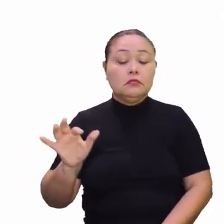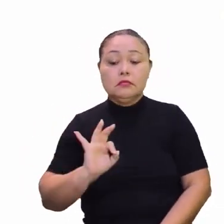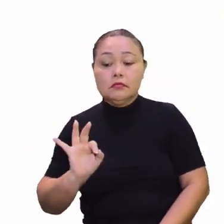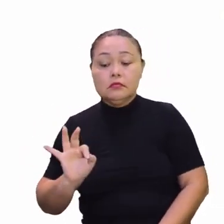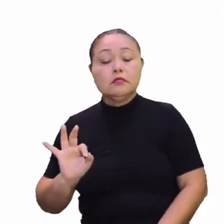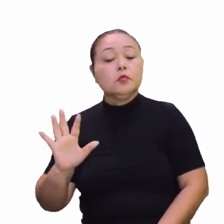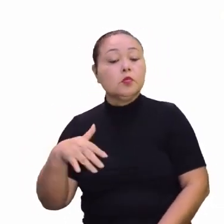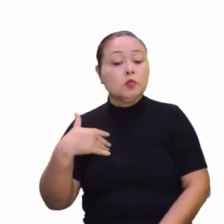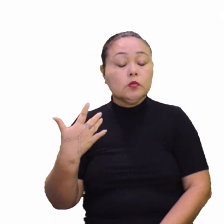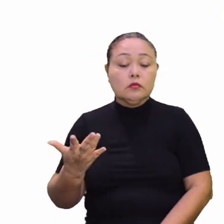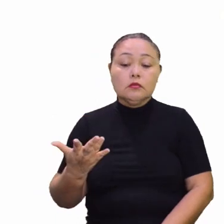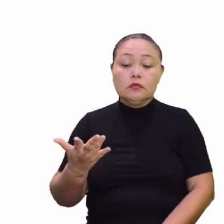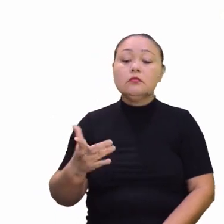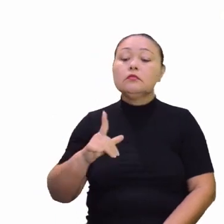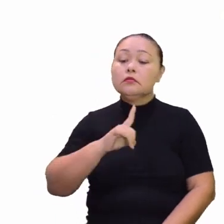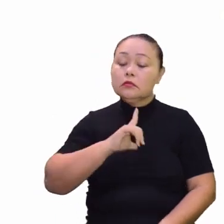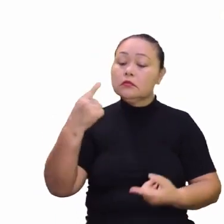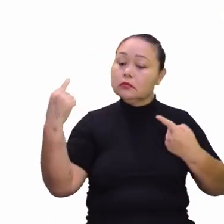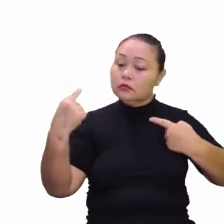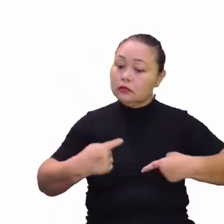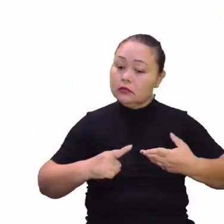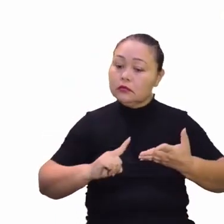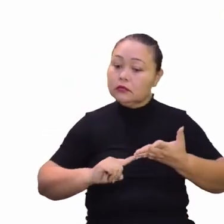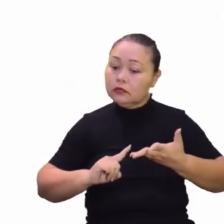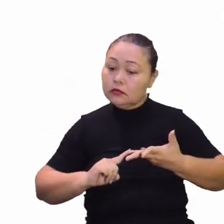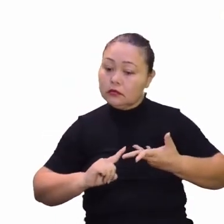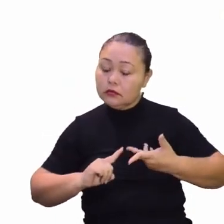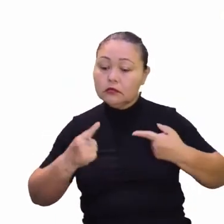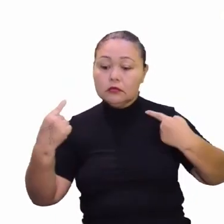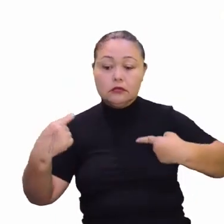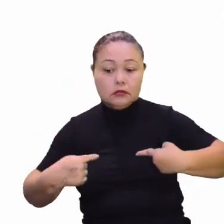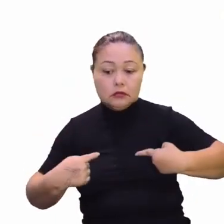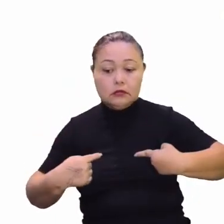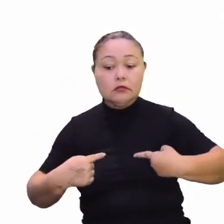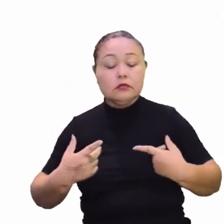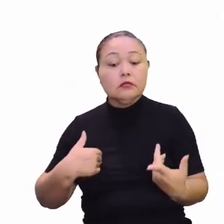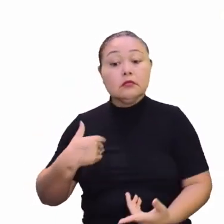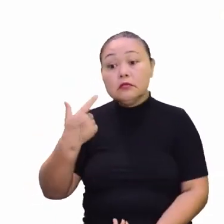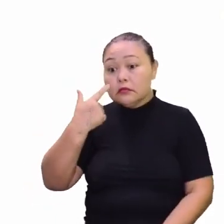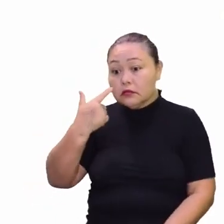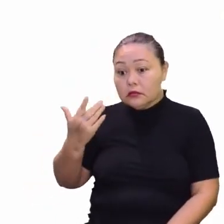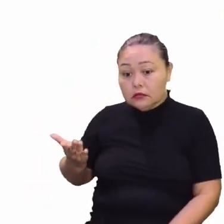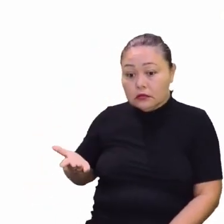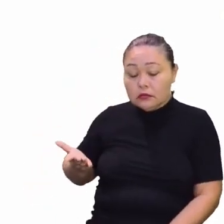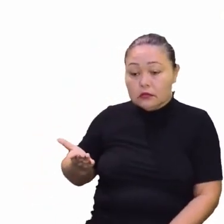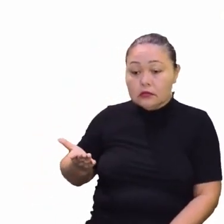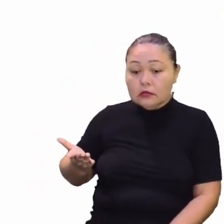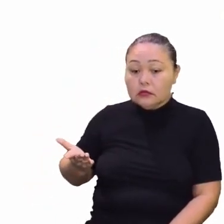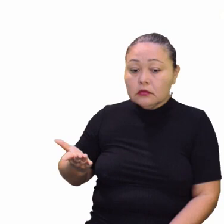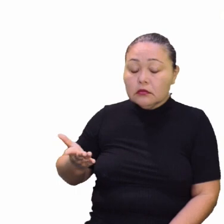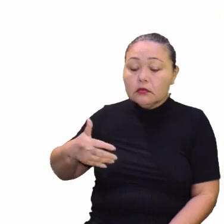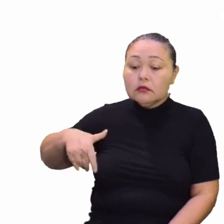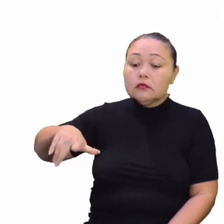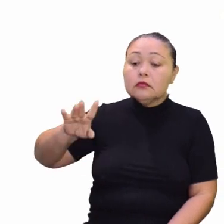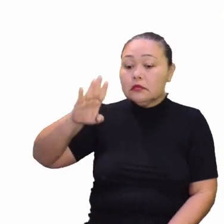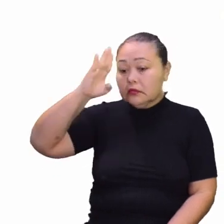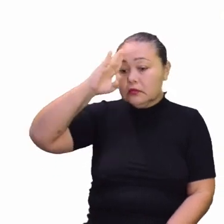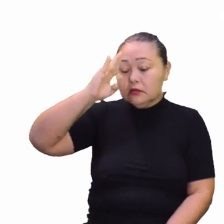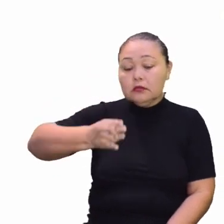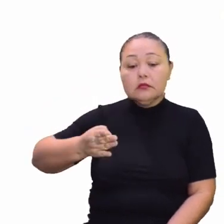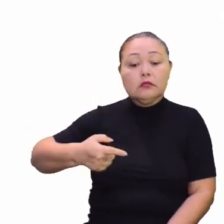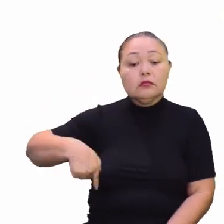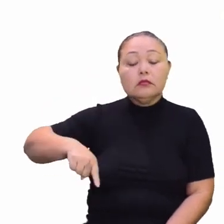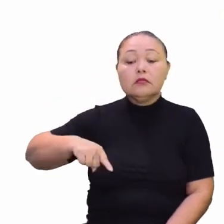não. Então a galera enfrentou vários desafios você pode observar que essas são as